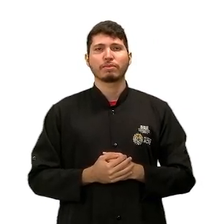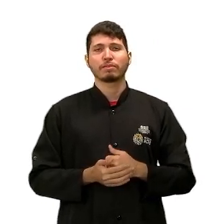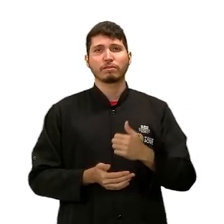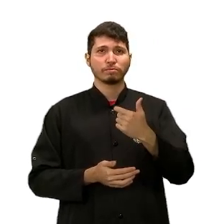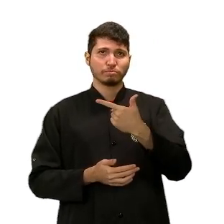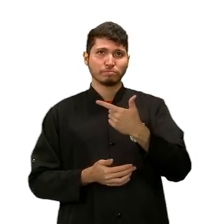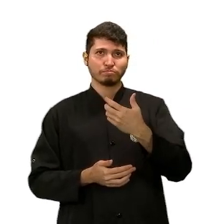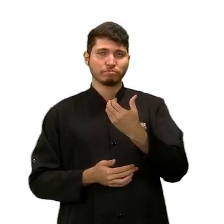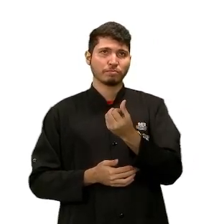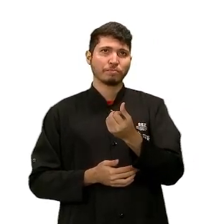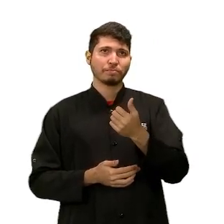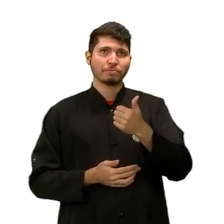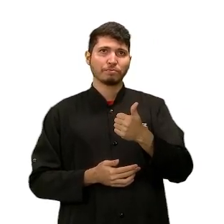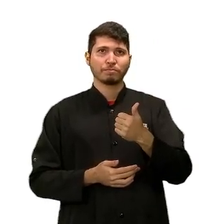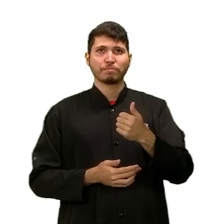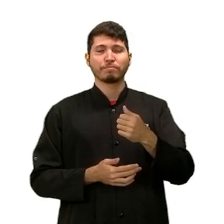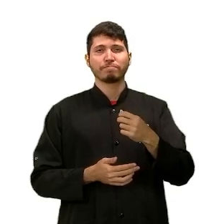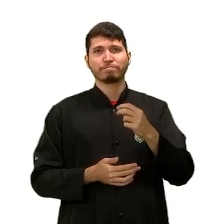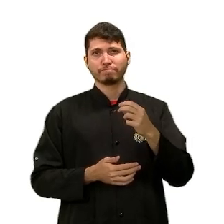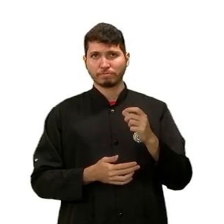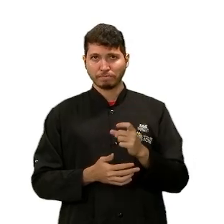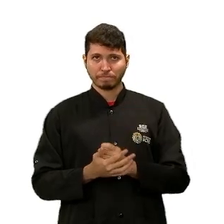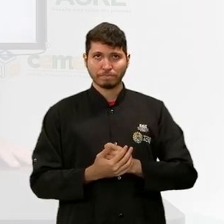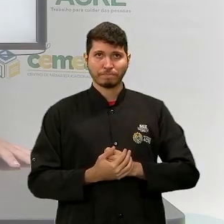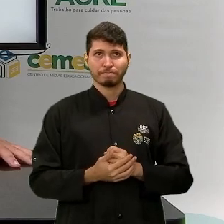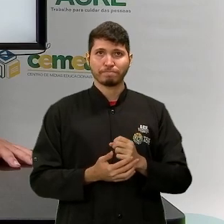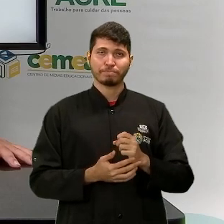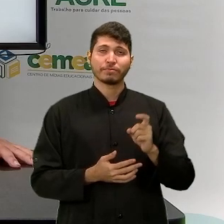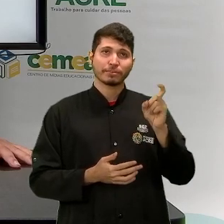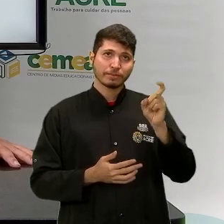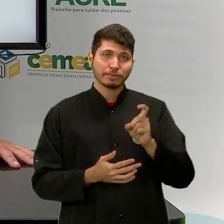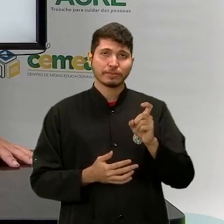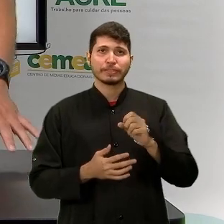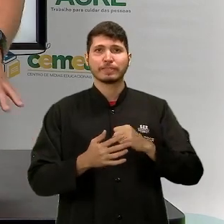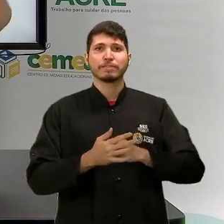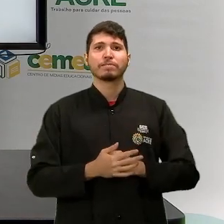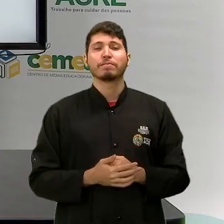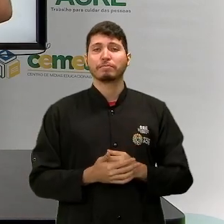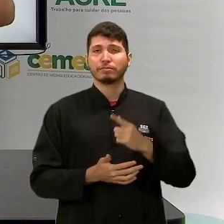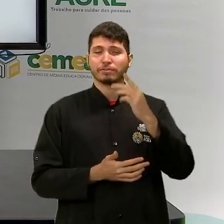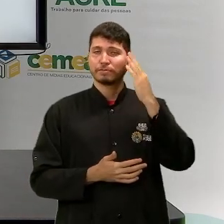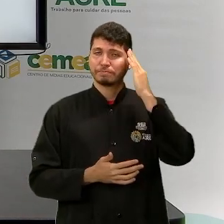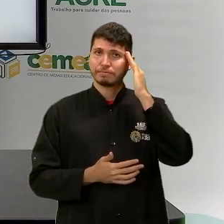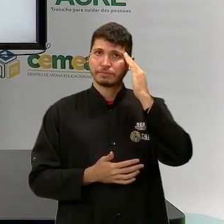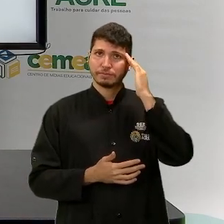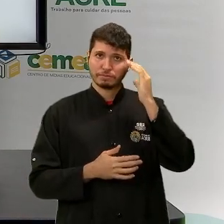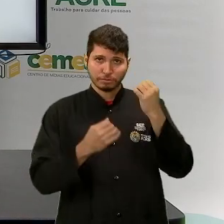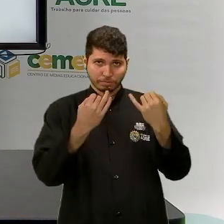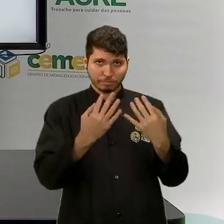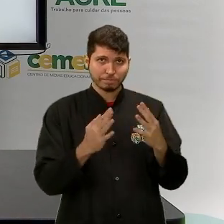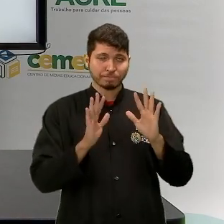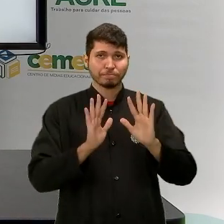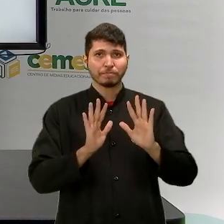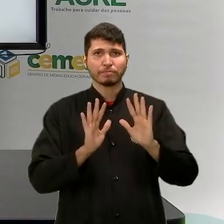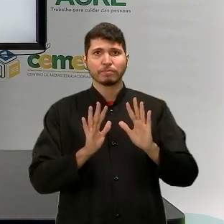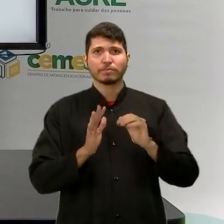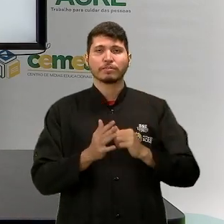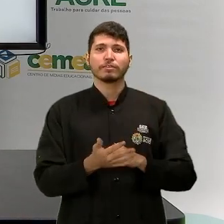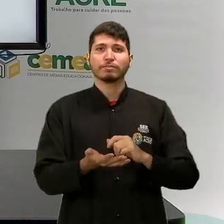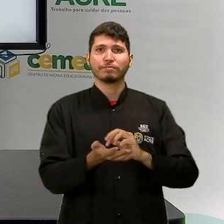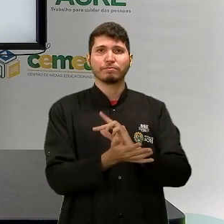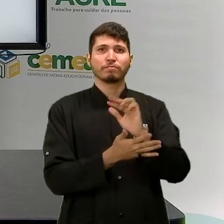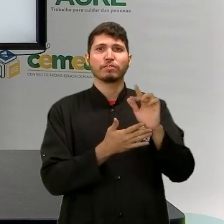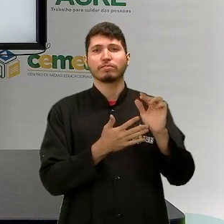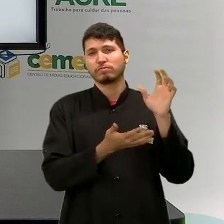vezes até 2020. Bora entender aqui um pouquinho o Conselho de Segurança da ONU. Gente, dentro da ONU você tem várias entidades,